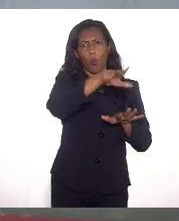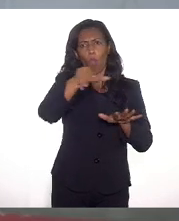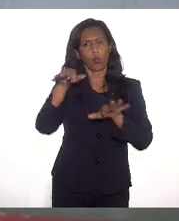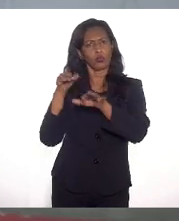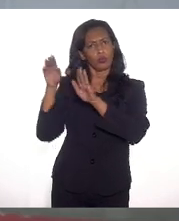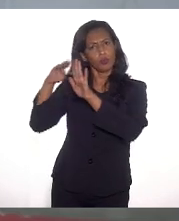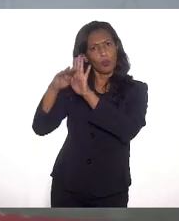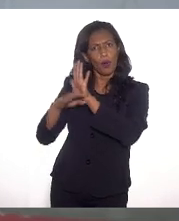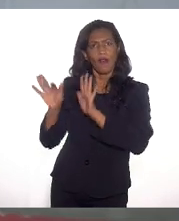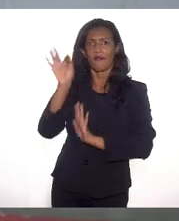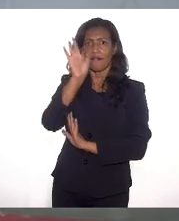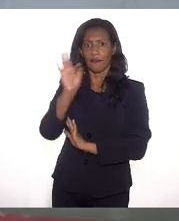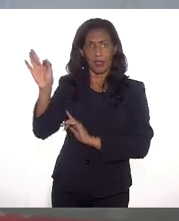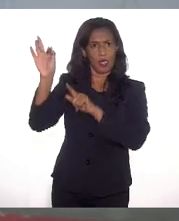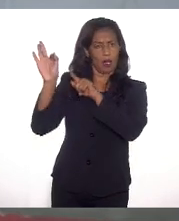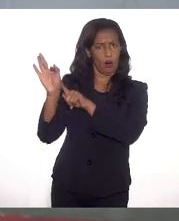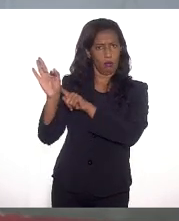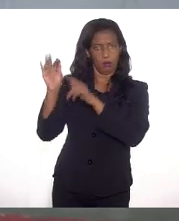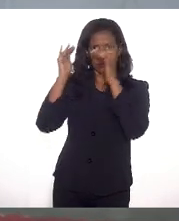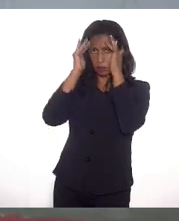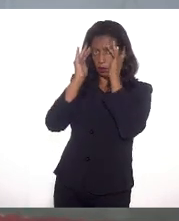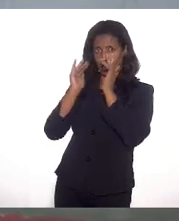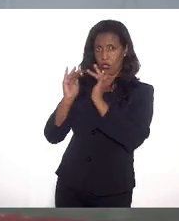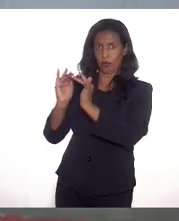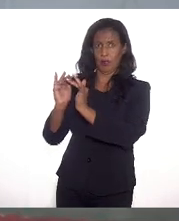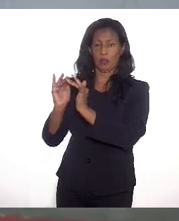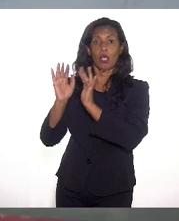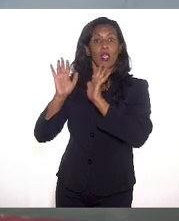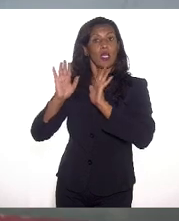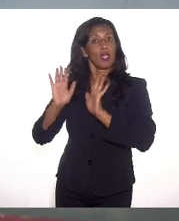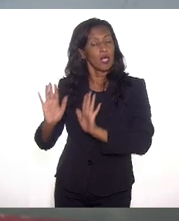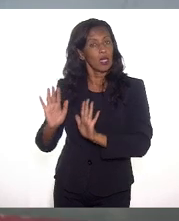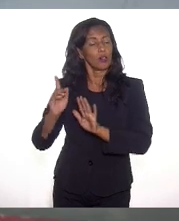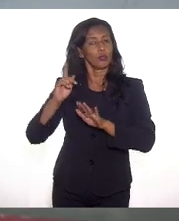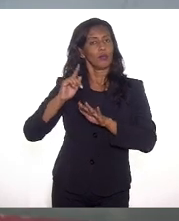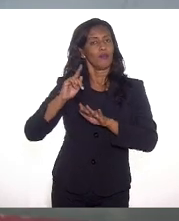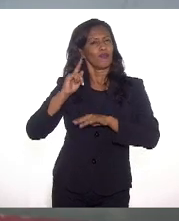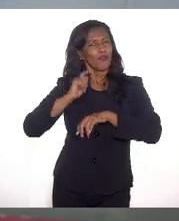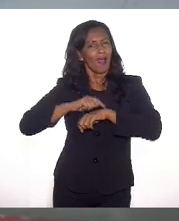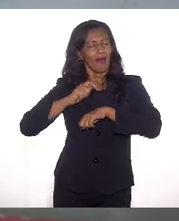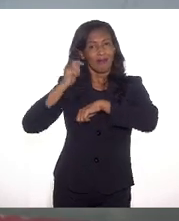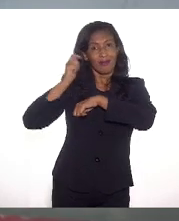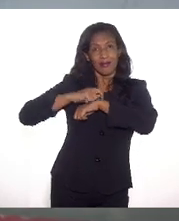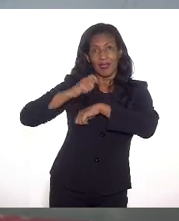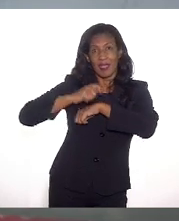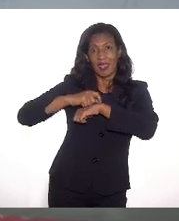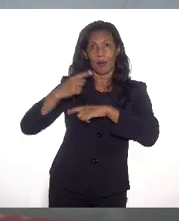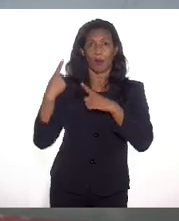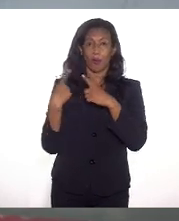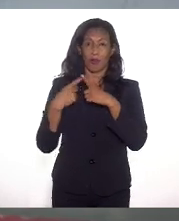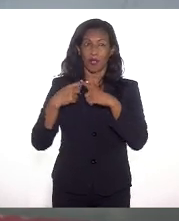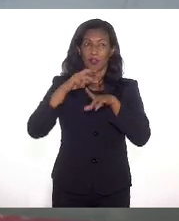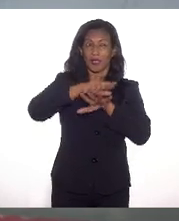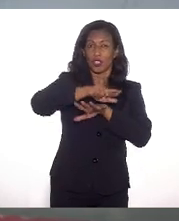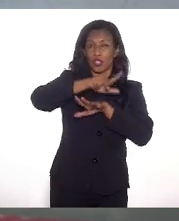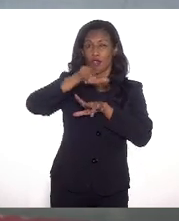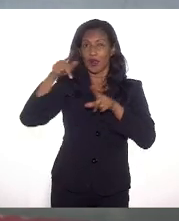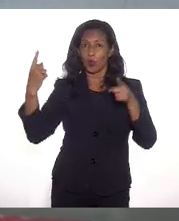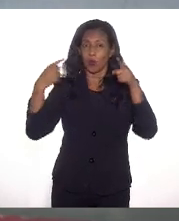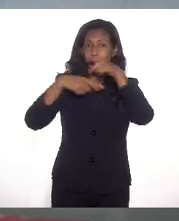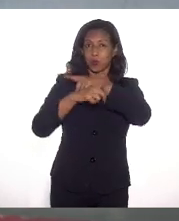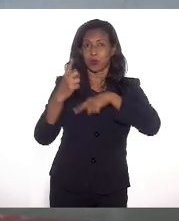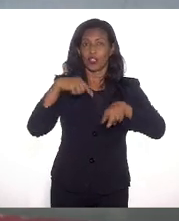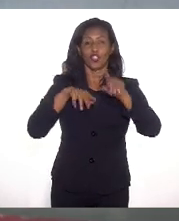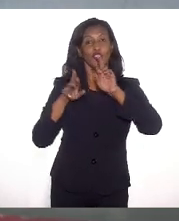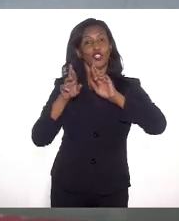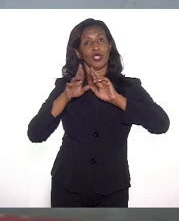federais. E isso nos causou um pouquinho mais de tempo, porque nós tínhamos que fazer diversos cruzamentos